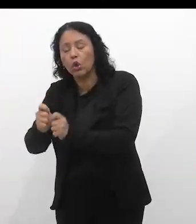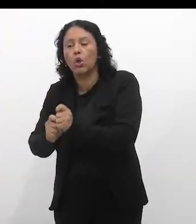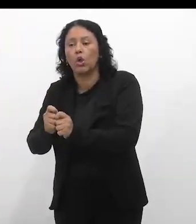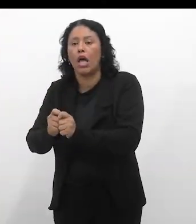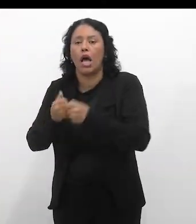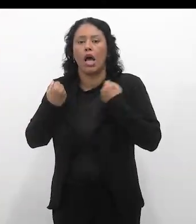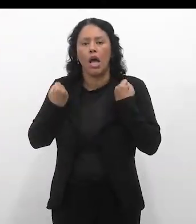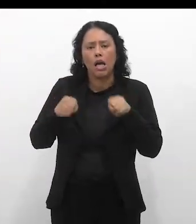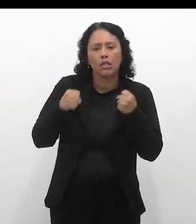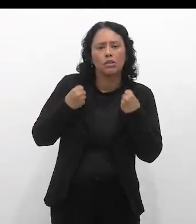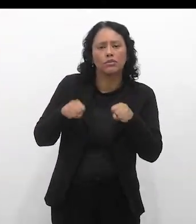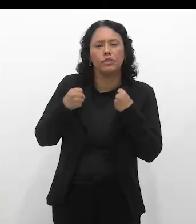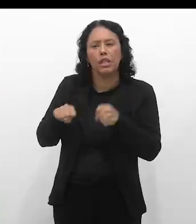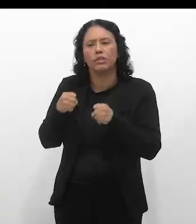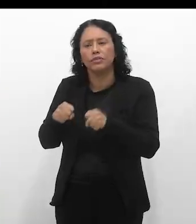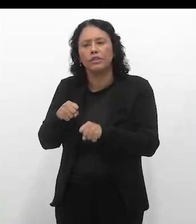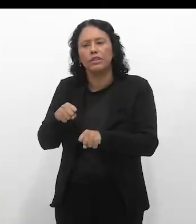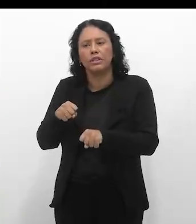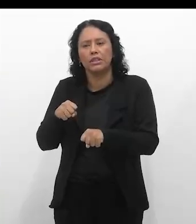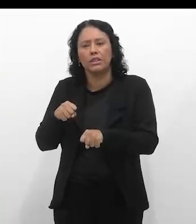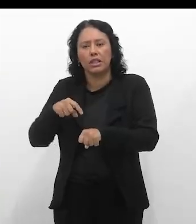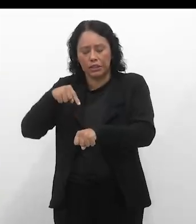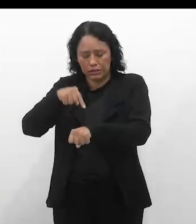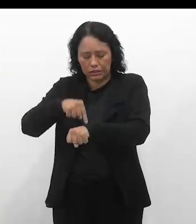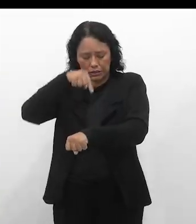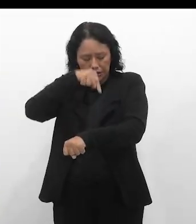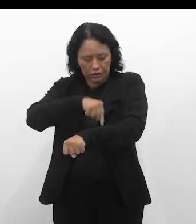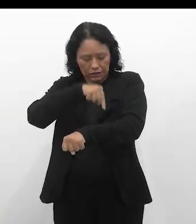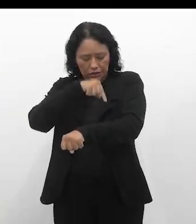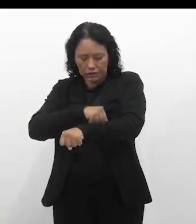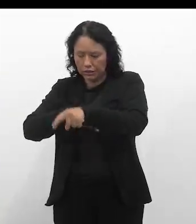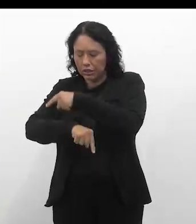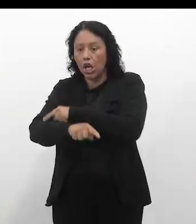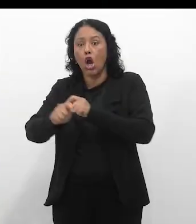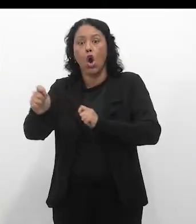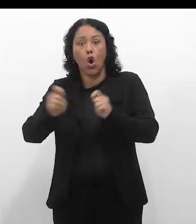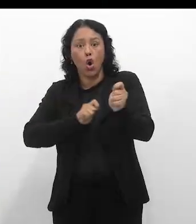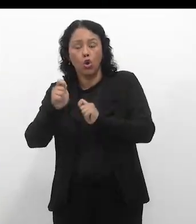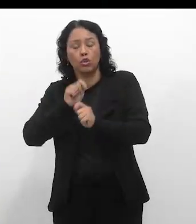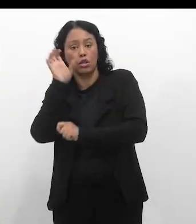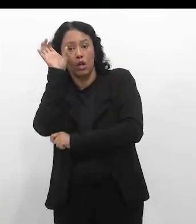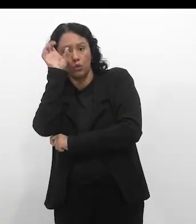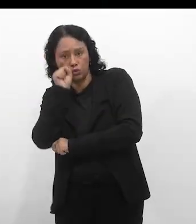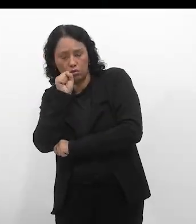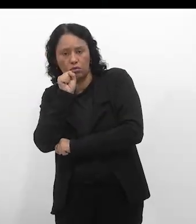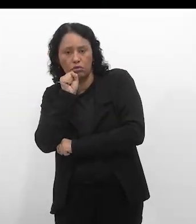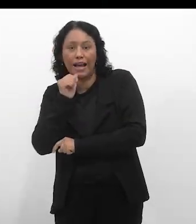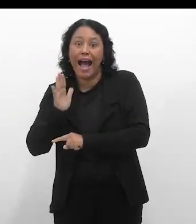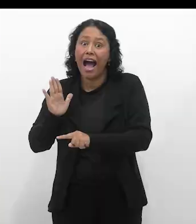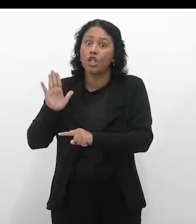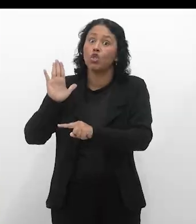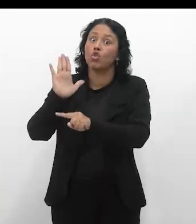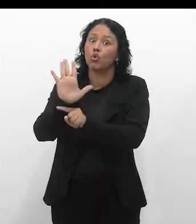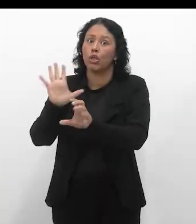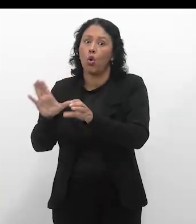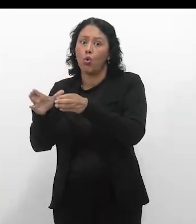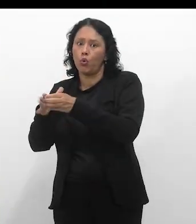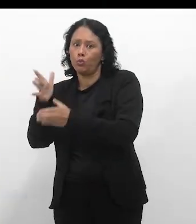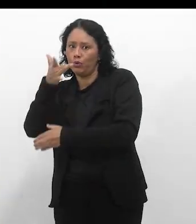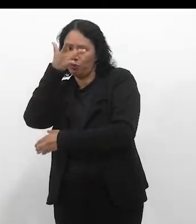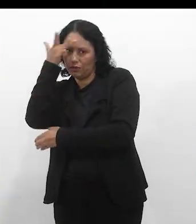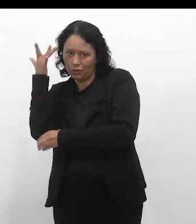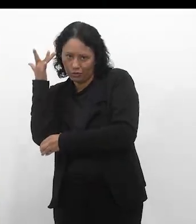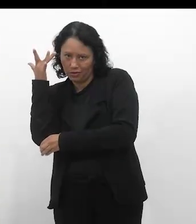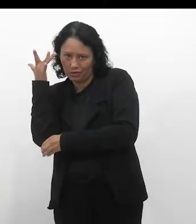menstruação, mexer na dieta, atividade física, acupuntura, controlar o sono, isso ajuda